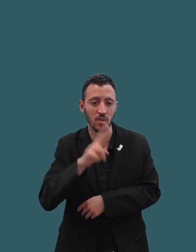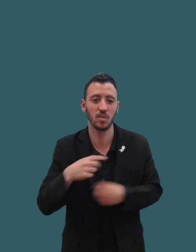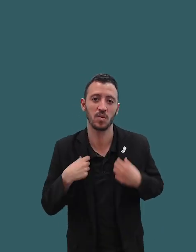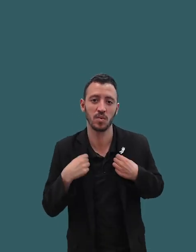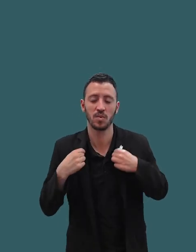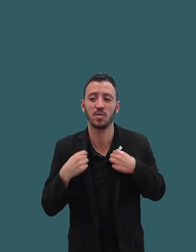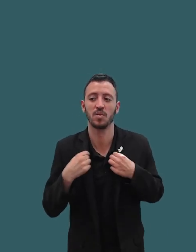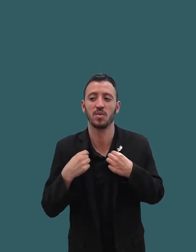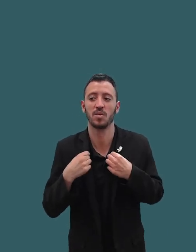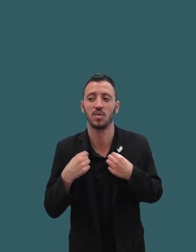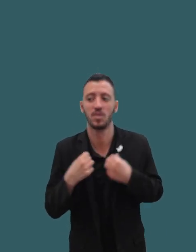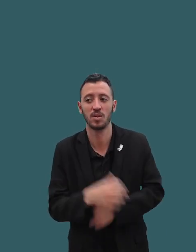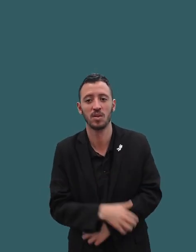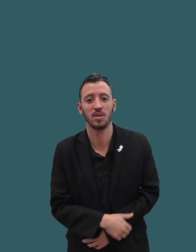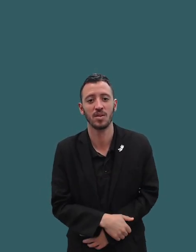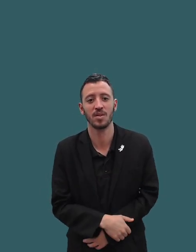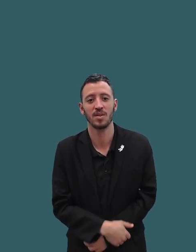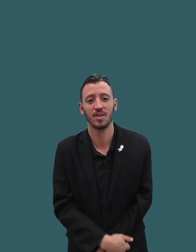blusa